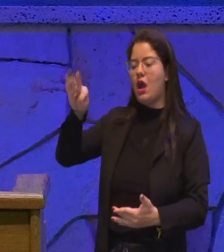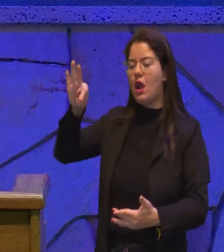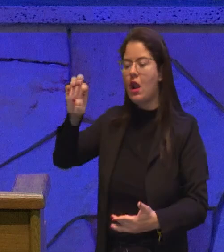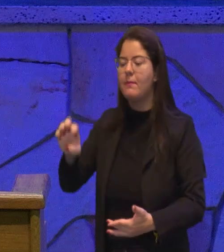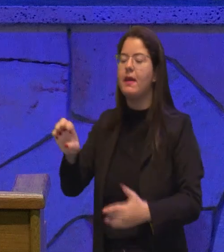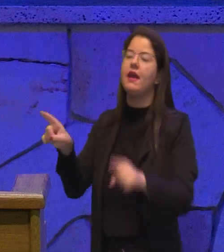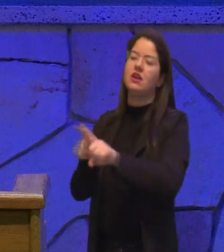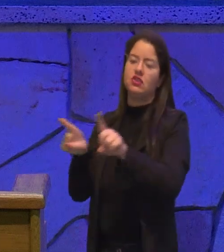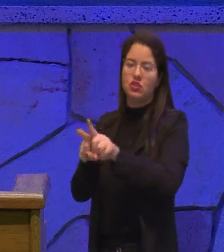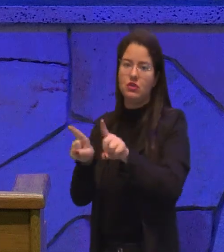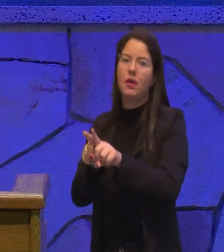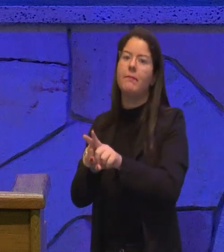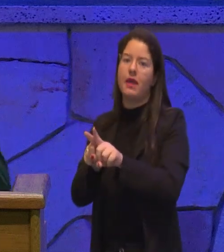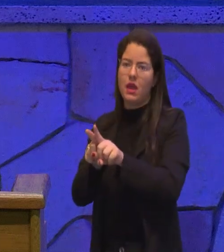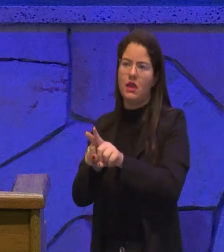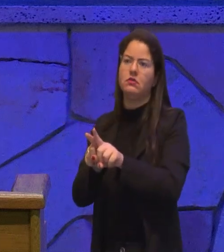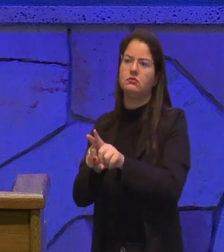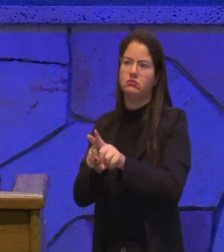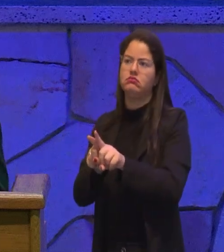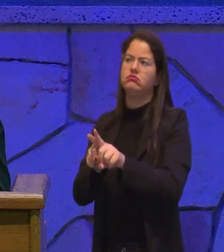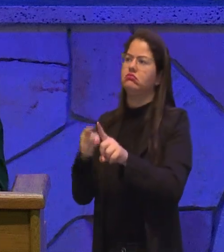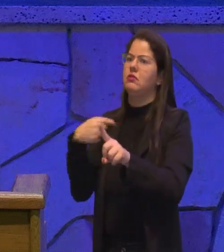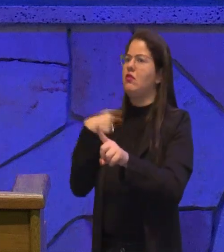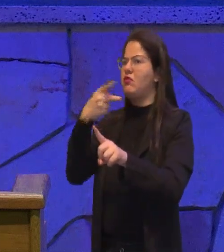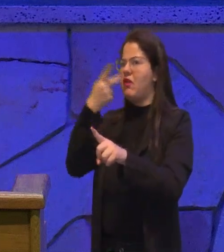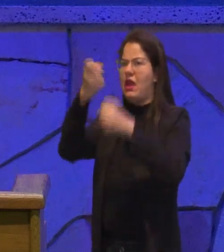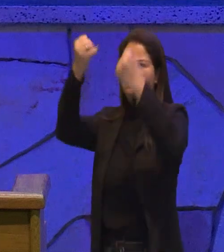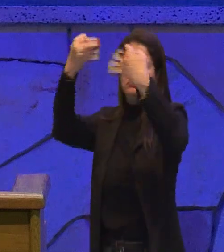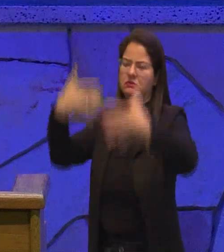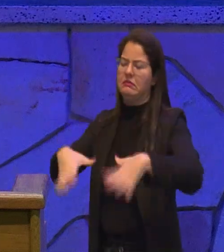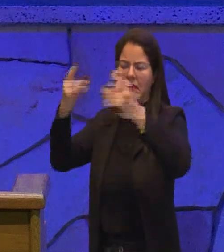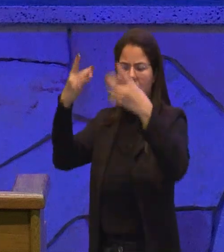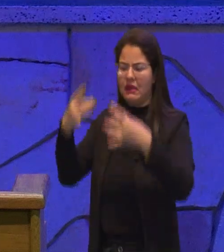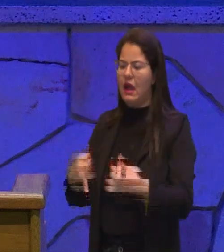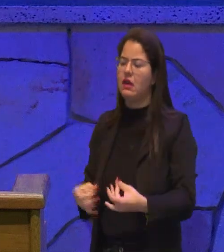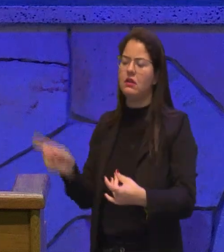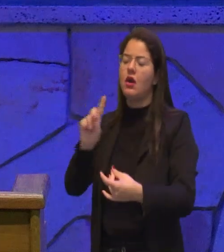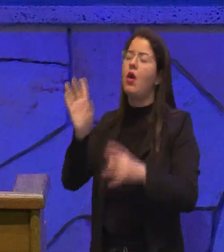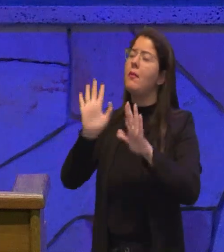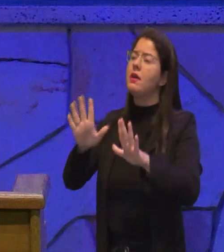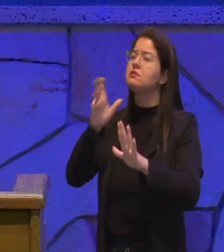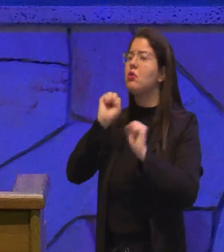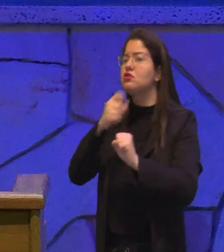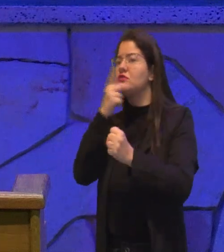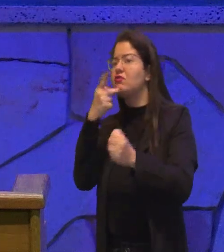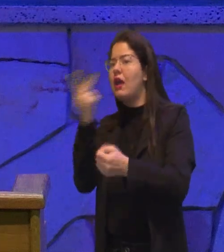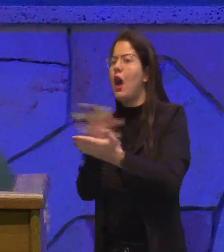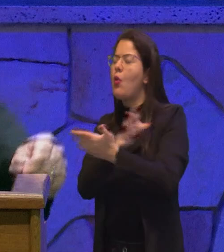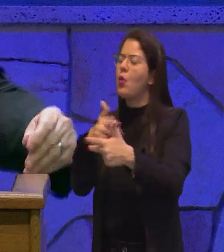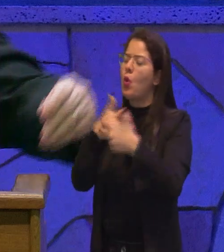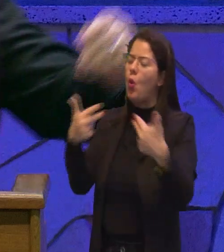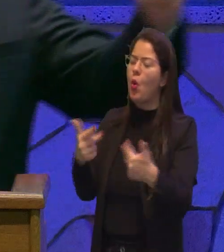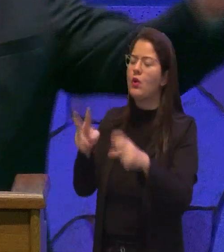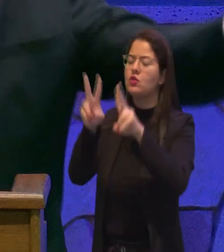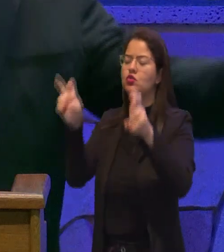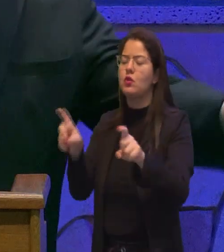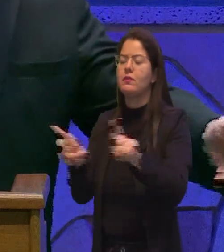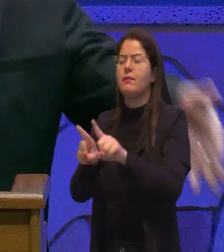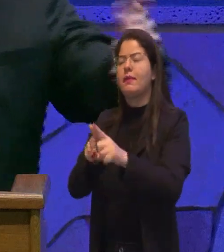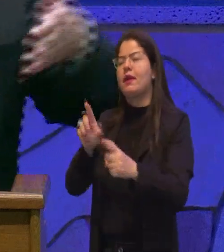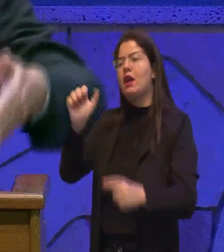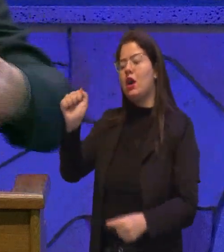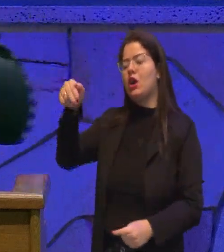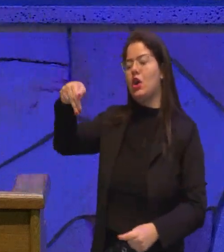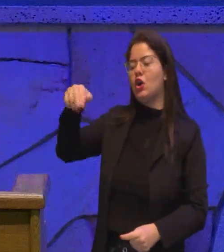desta matéria. Eu não entro aqui para trazer confusão, mas poderia citar algumas questões a respeito disto. Nós temos a escola de Antioquia,